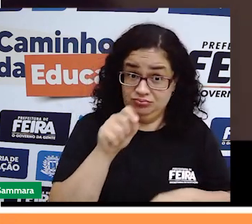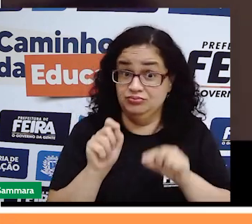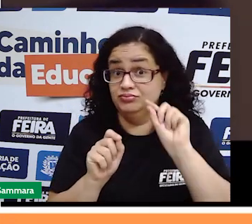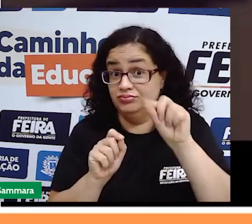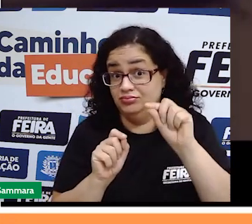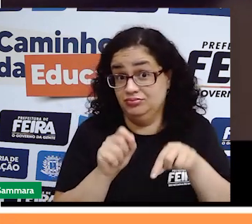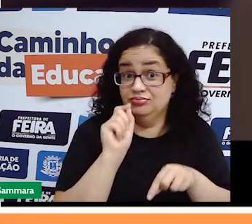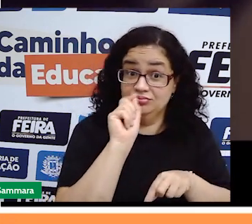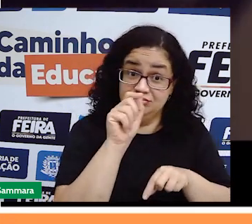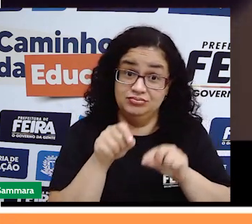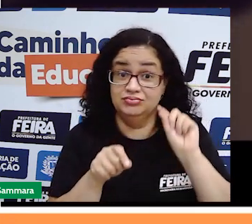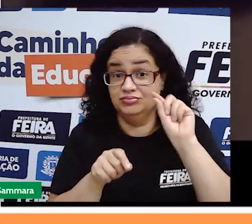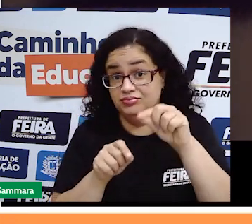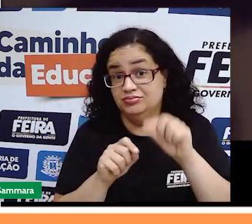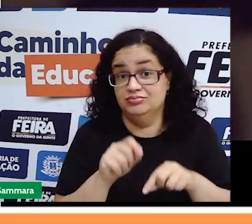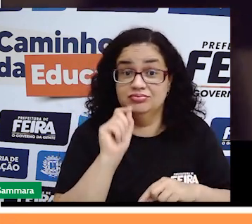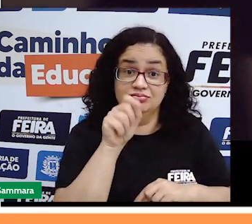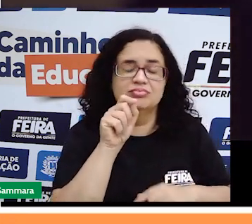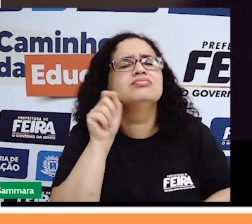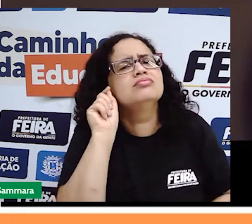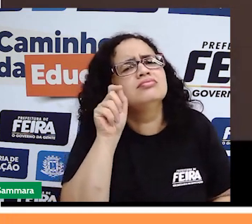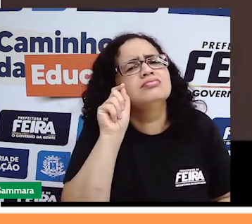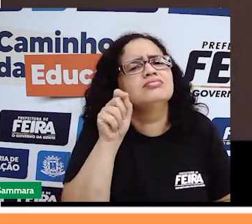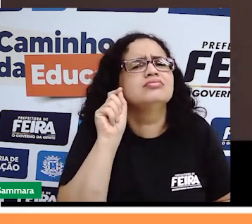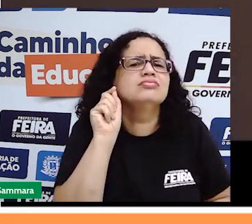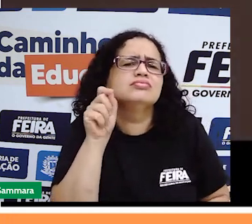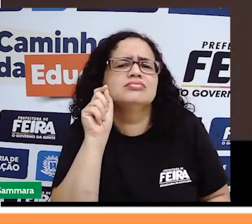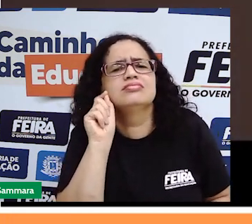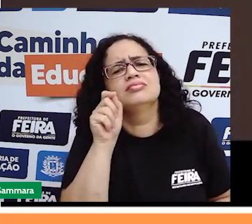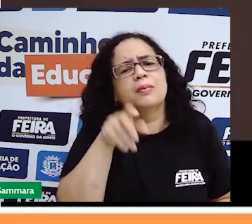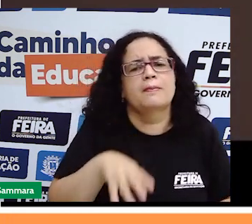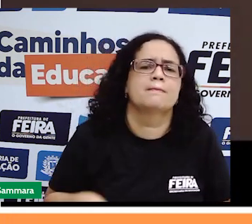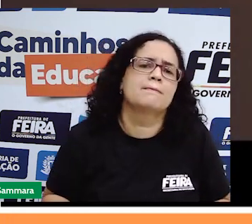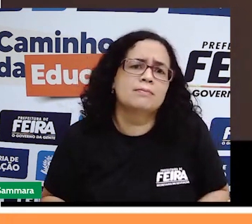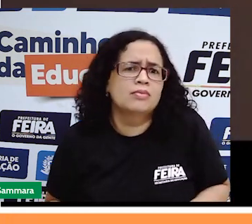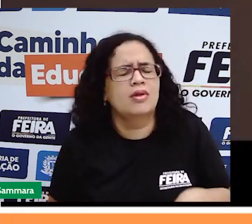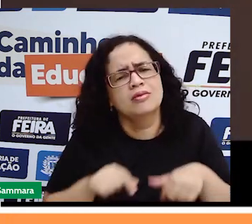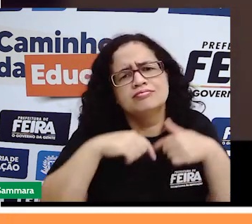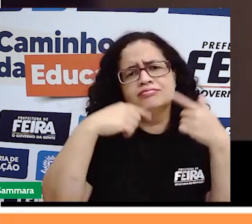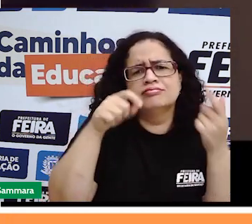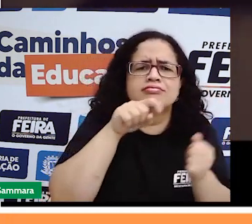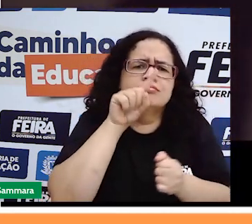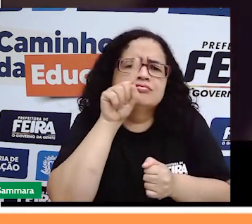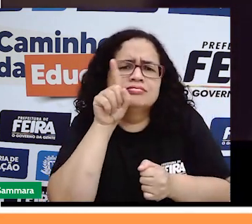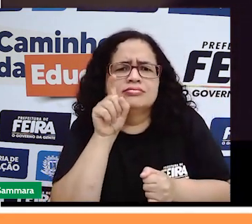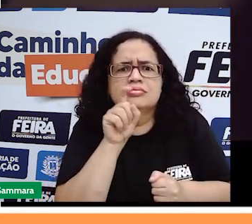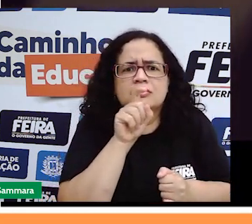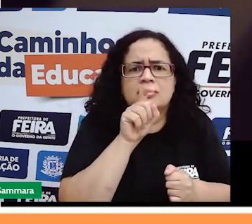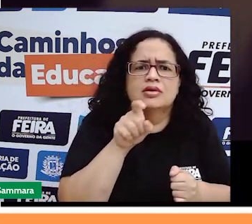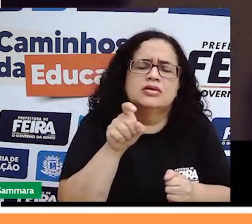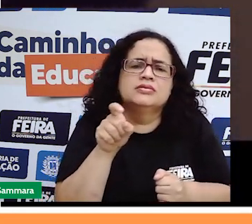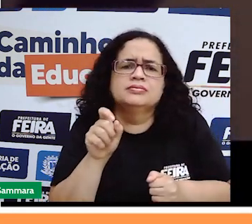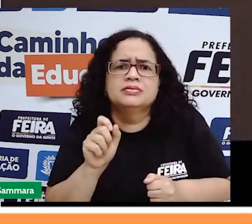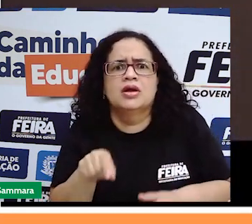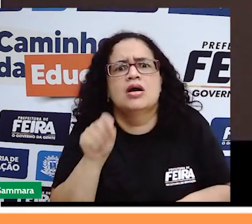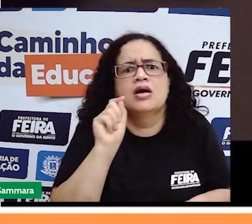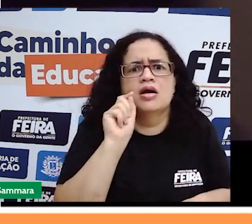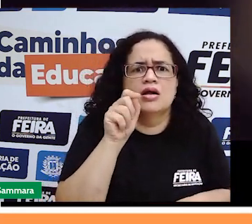é? Que é o que é? Que é o que é que entra na água, mas não molha? Que é o